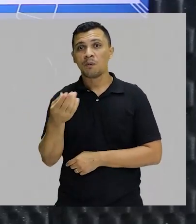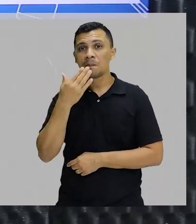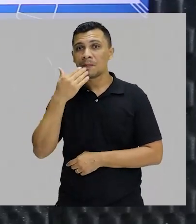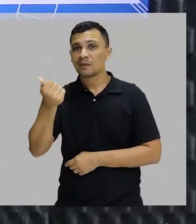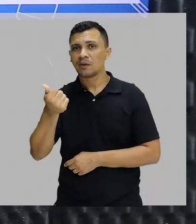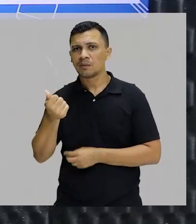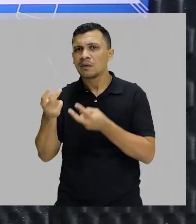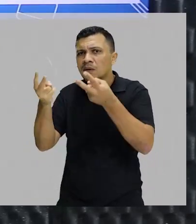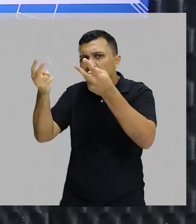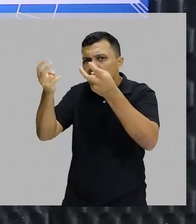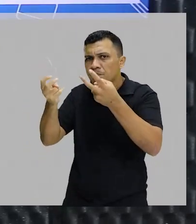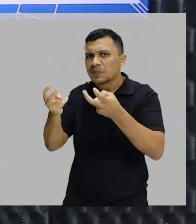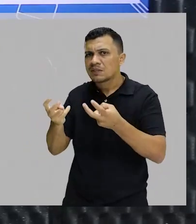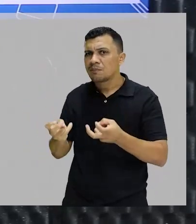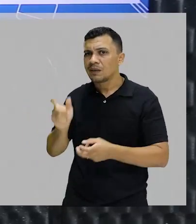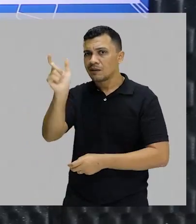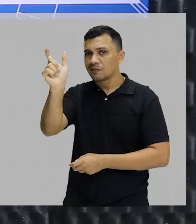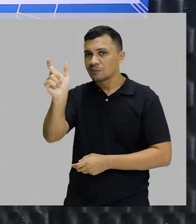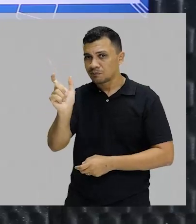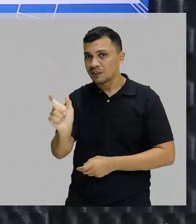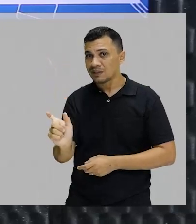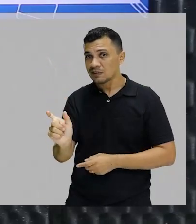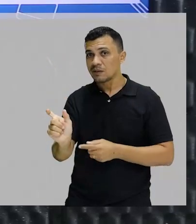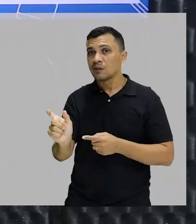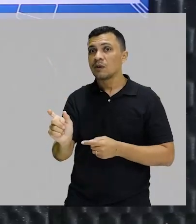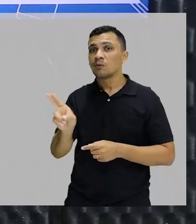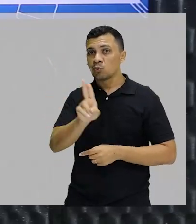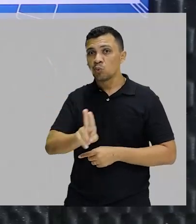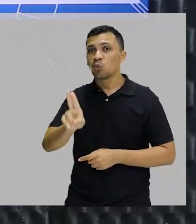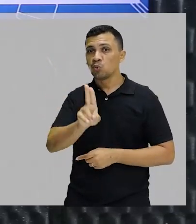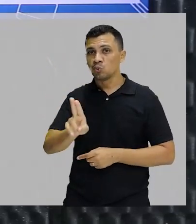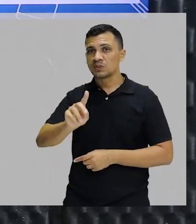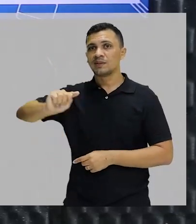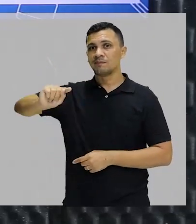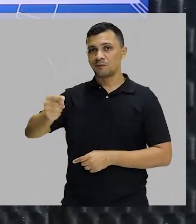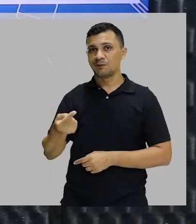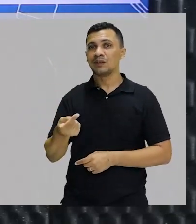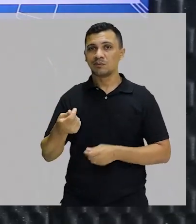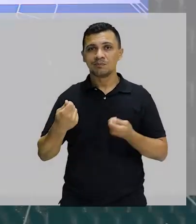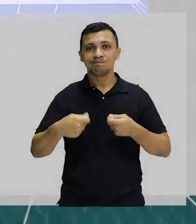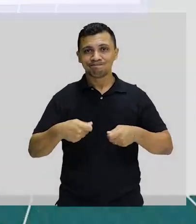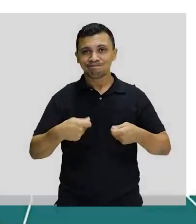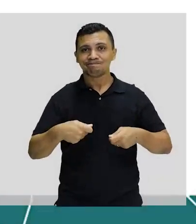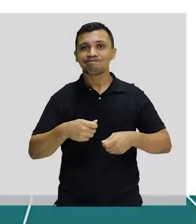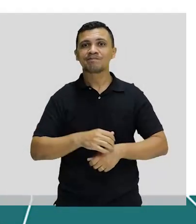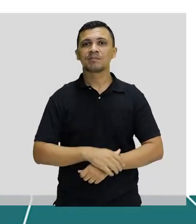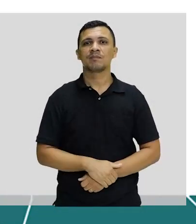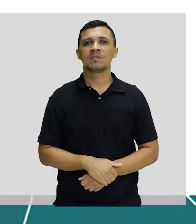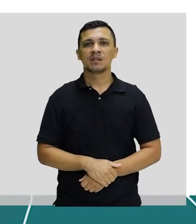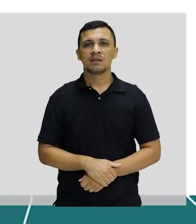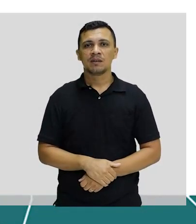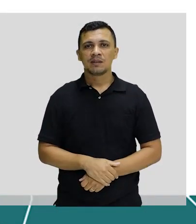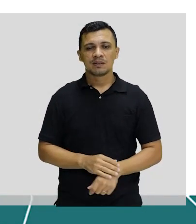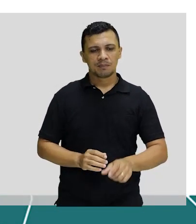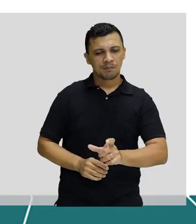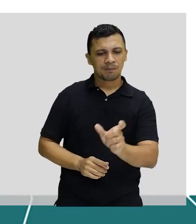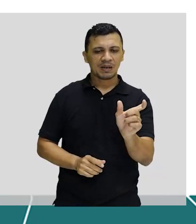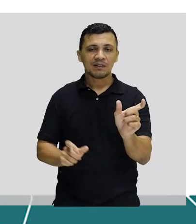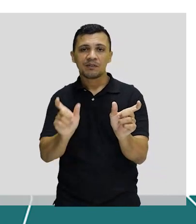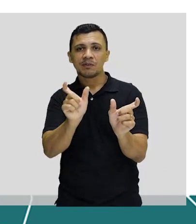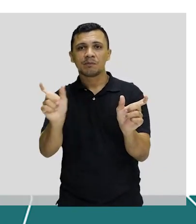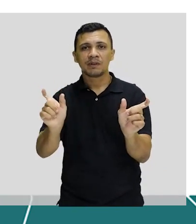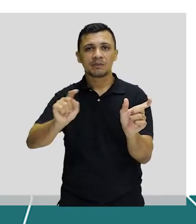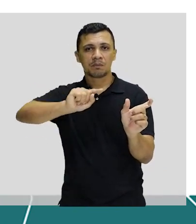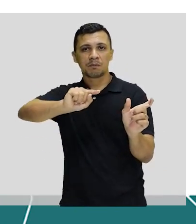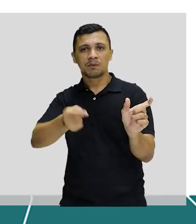essas expressões, saibam que vocês devem utilizar a vírgula. Separar termos coordenados, né?